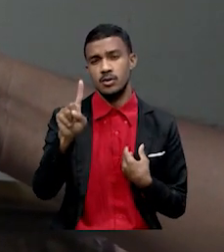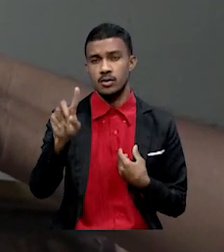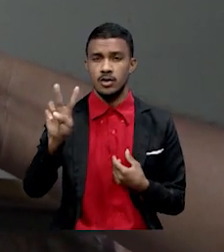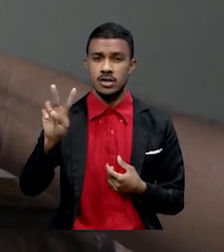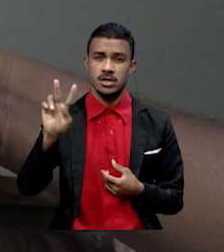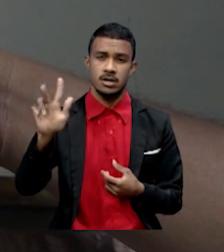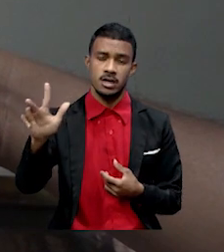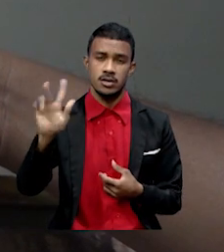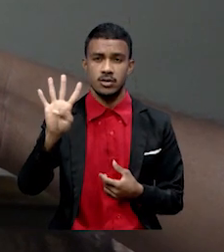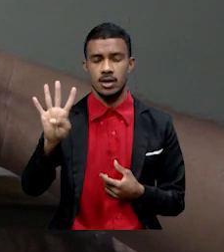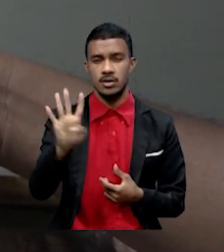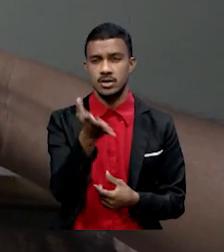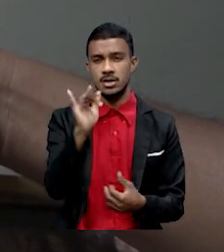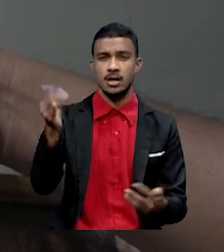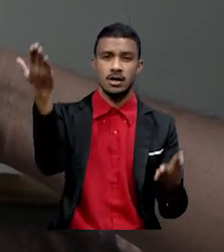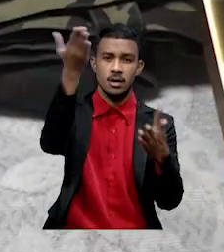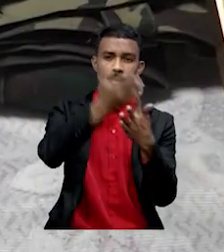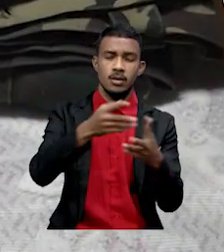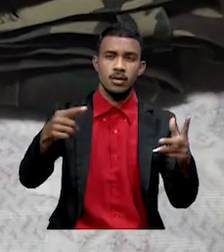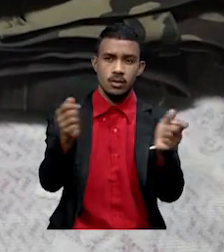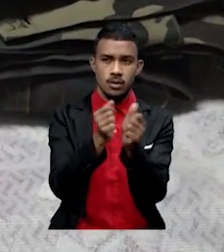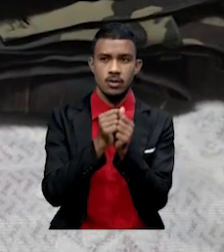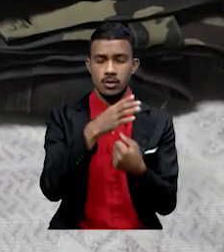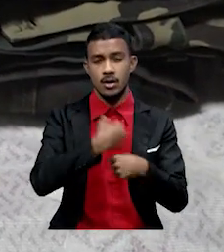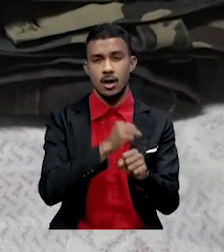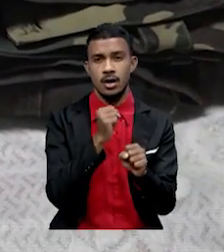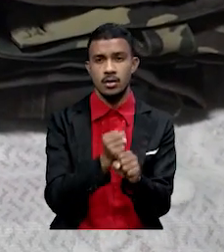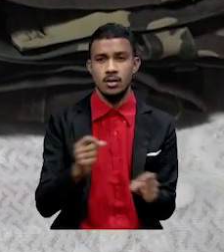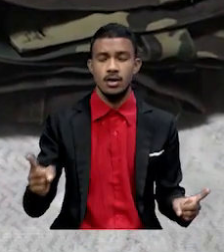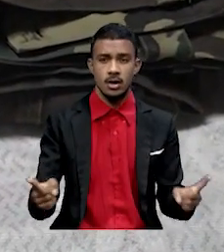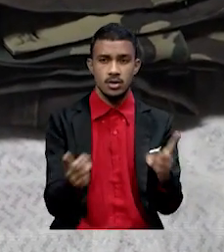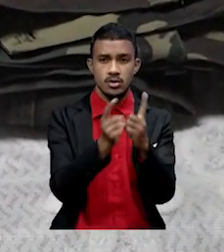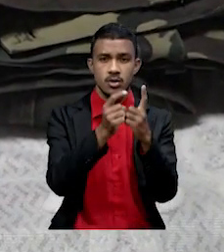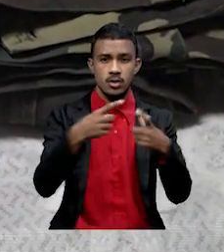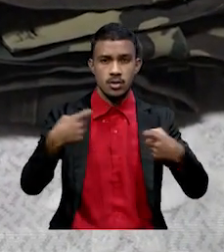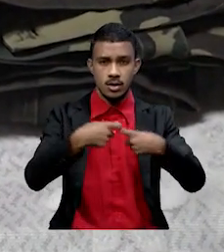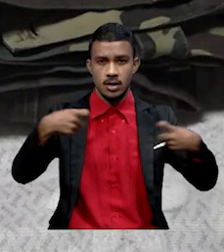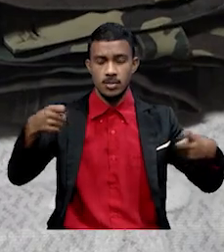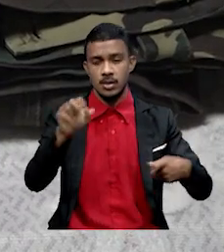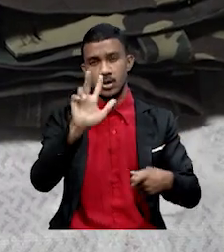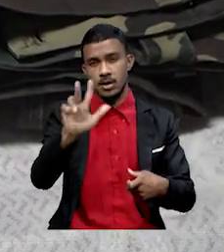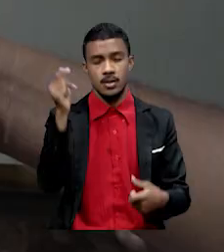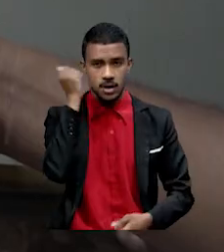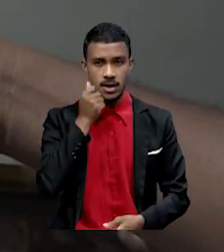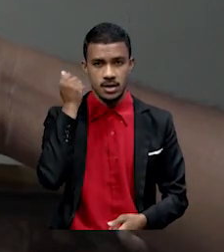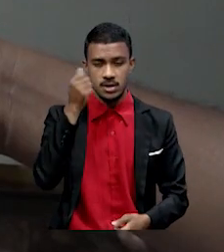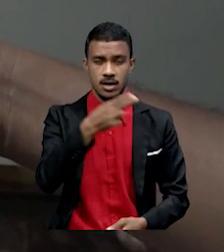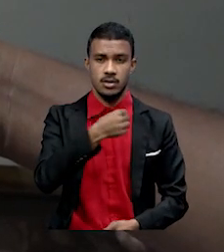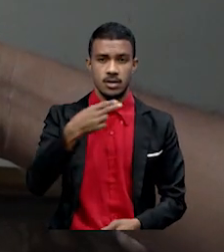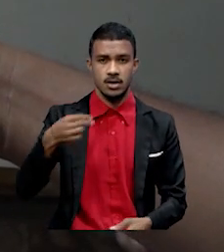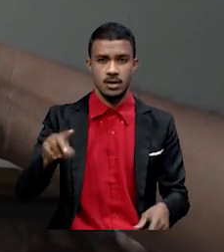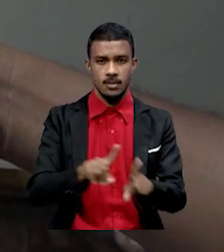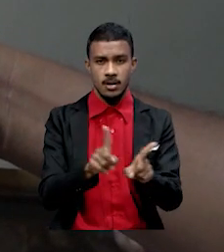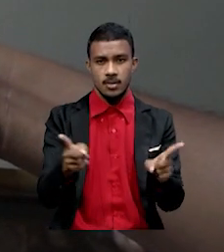tampok unidade depois de ter ação contra a potente, terceiro potente da Ásia, a Indonésia. Mas bem,